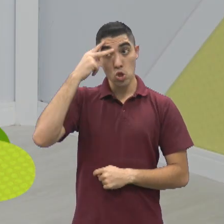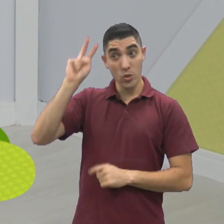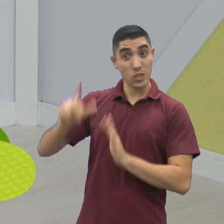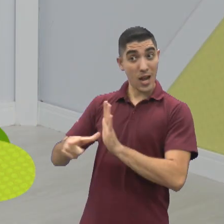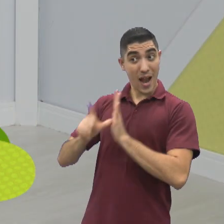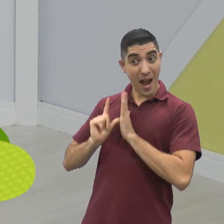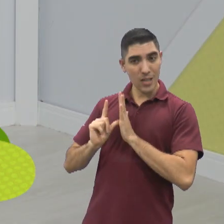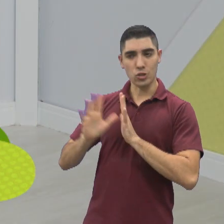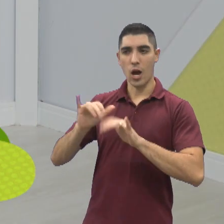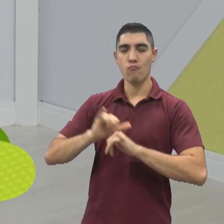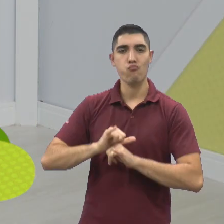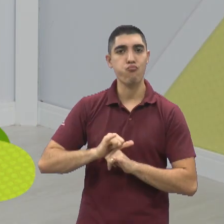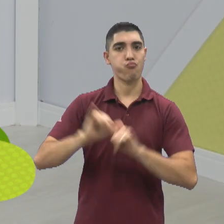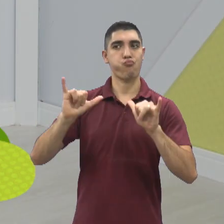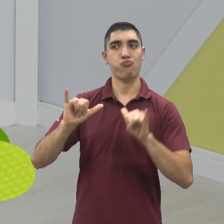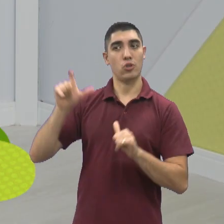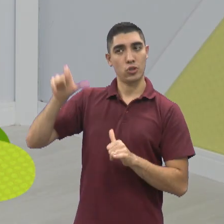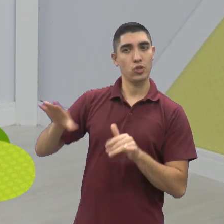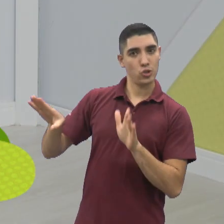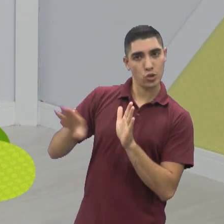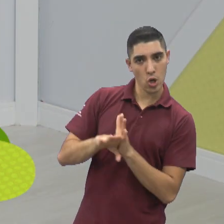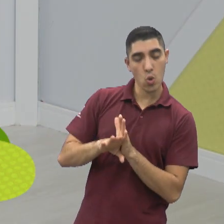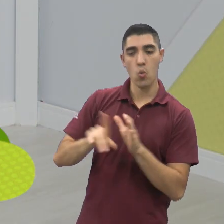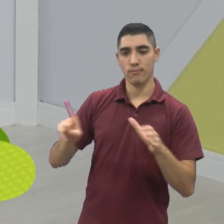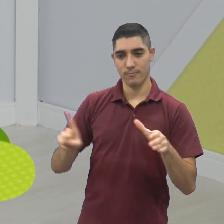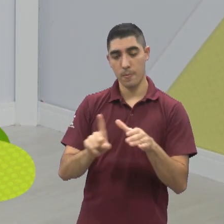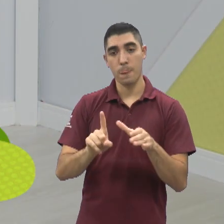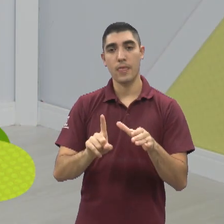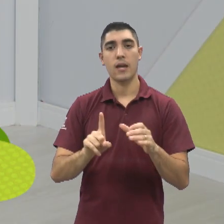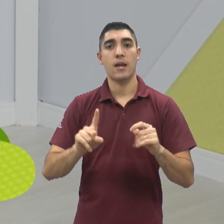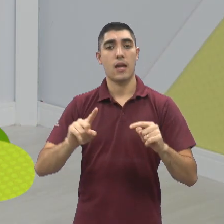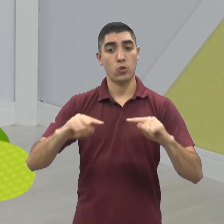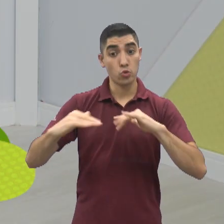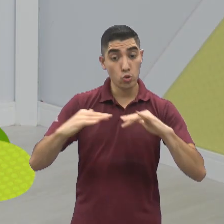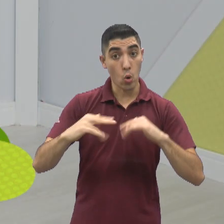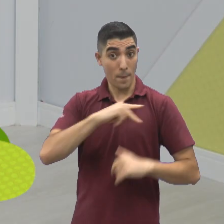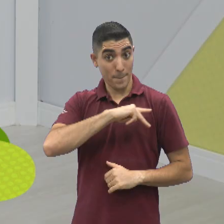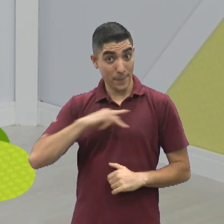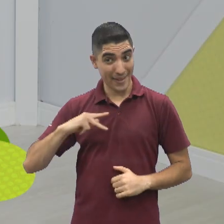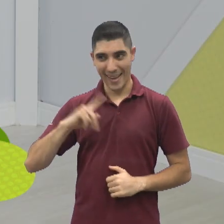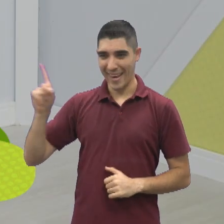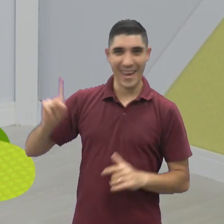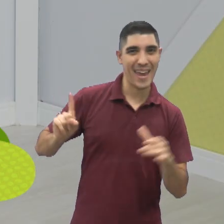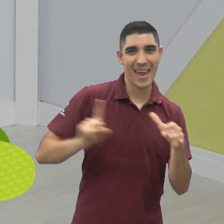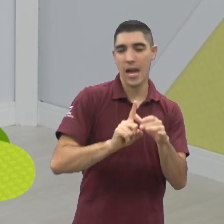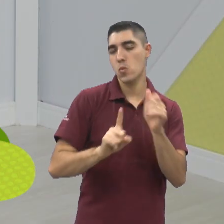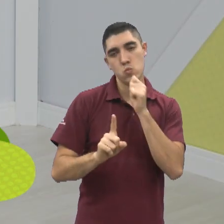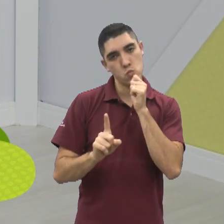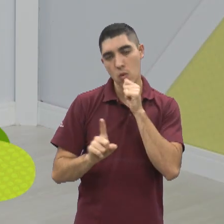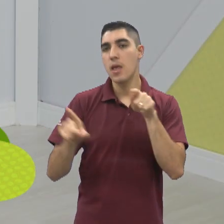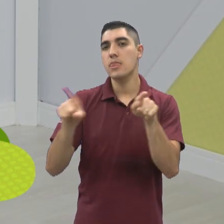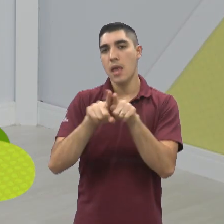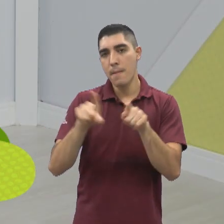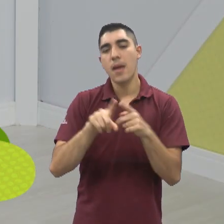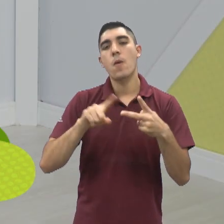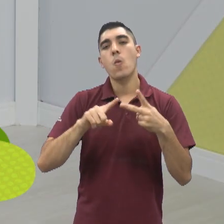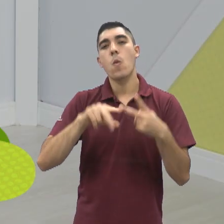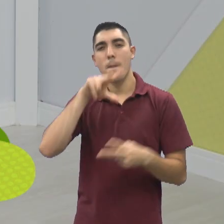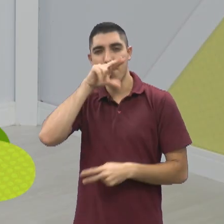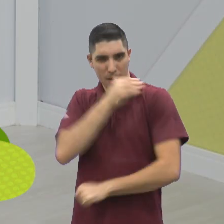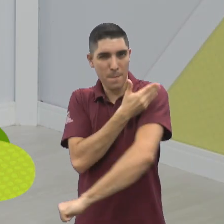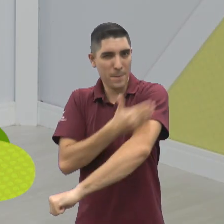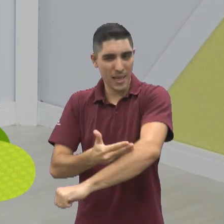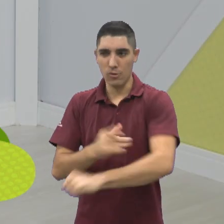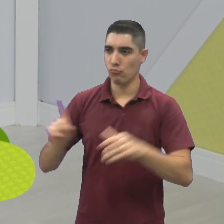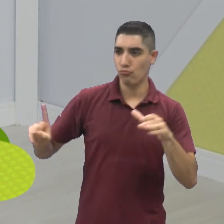jogo contra o Pinheiros, não jogou esse jogo, também não foi lá para Pato Branco enfrentar o Pato, e